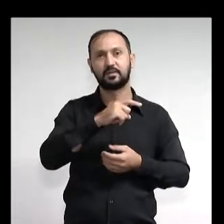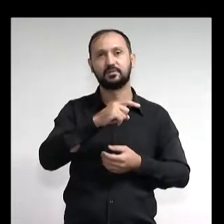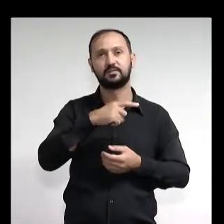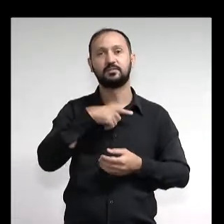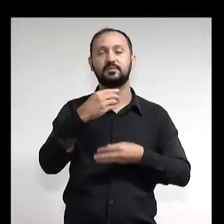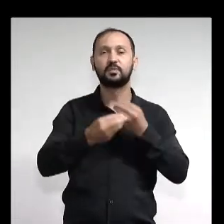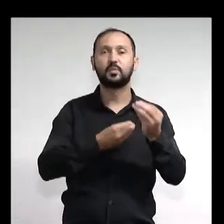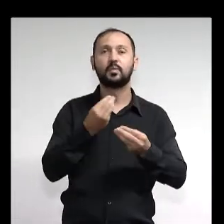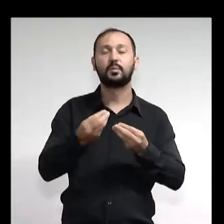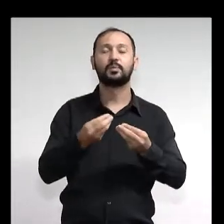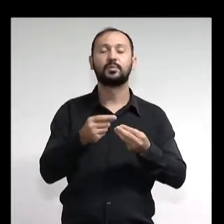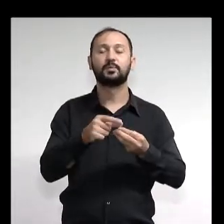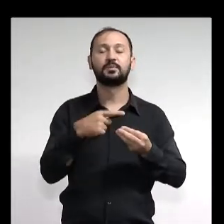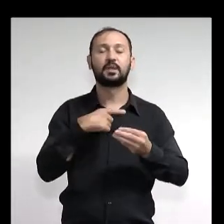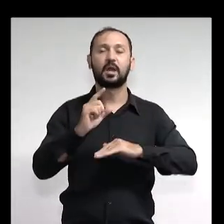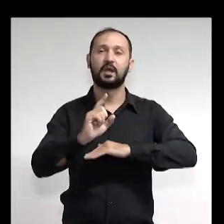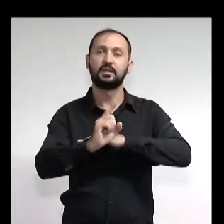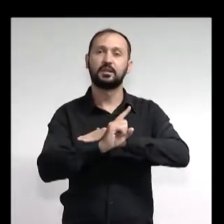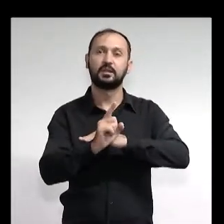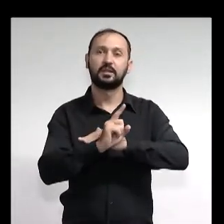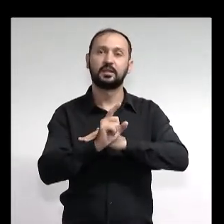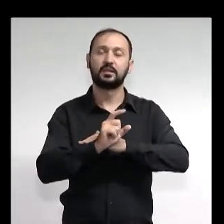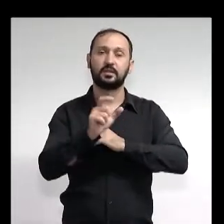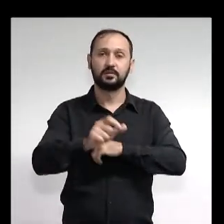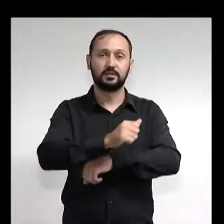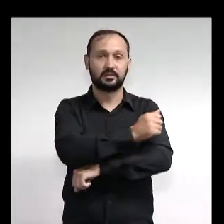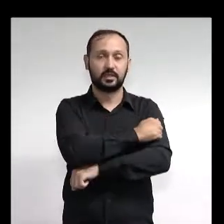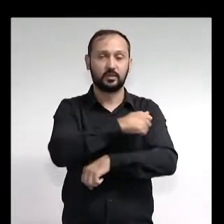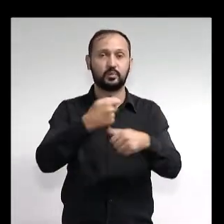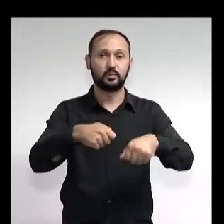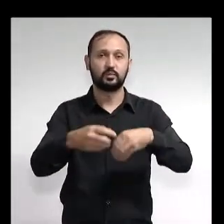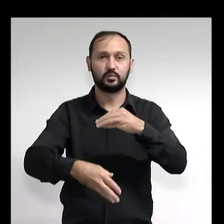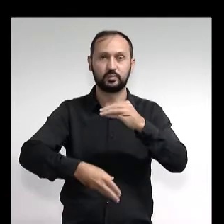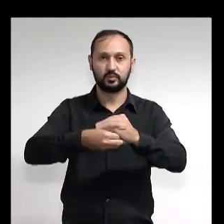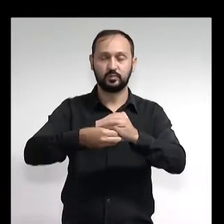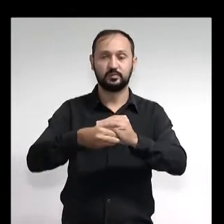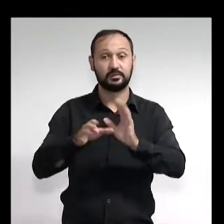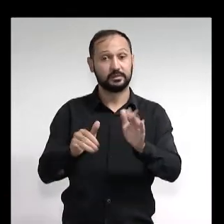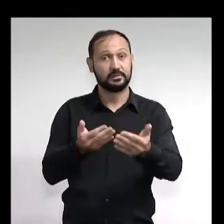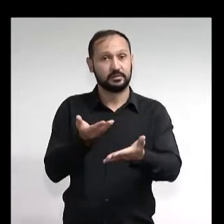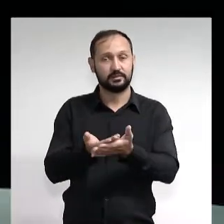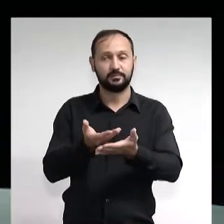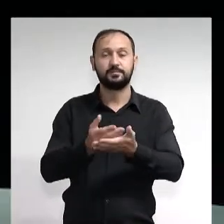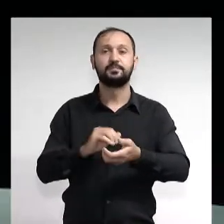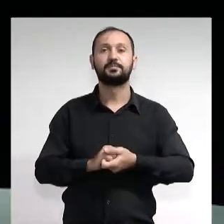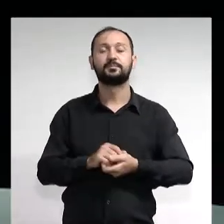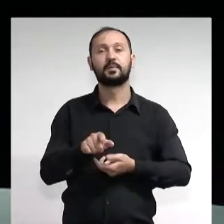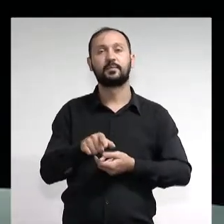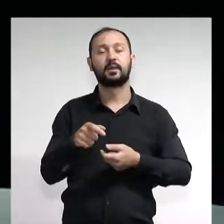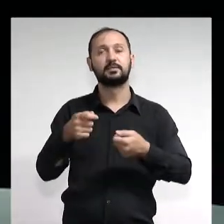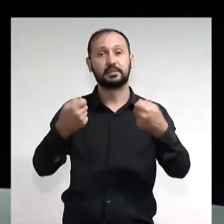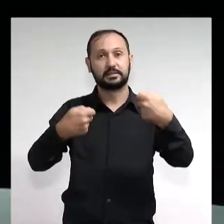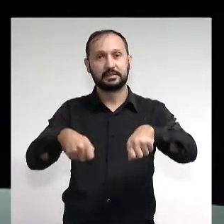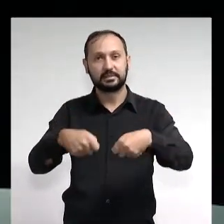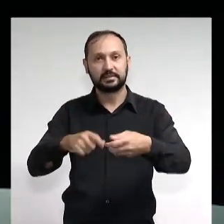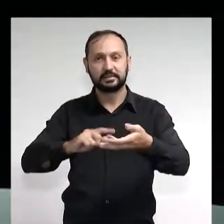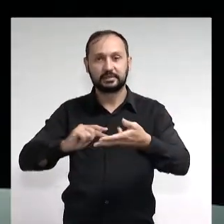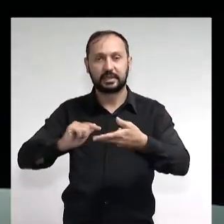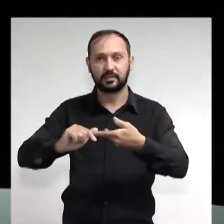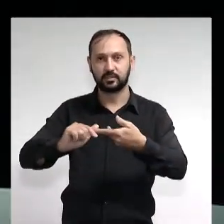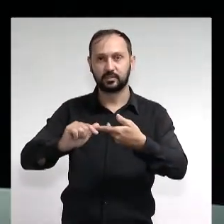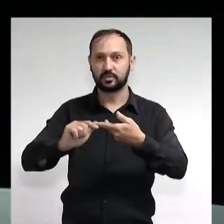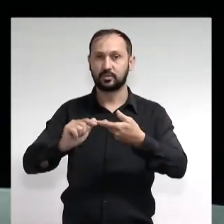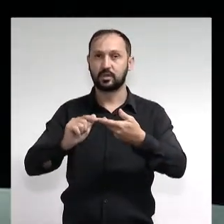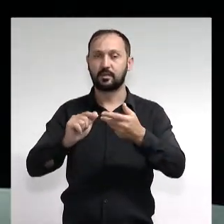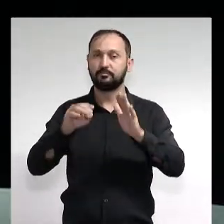essas dificuldades em estar atendendo às necessidades do estudante em sala de aula. Bom, essas necessidades que a